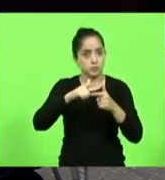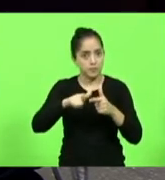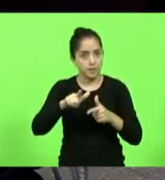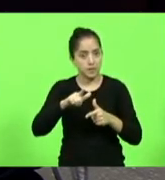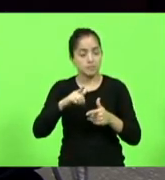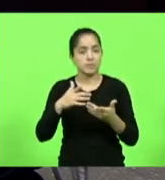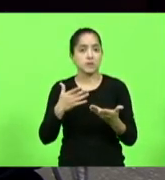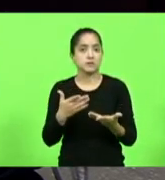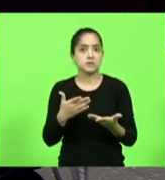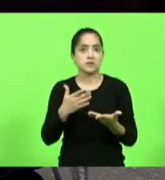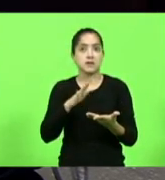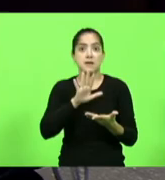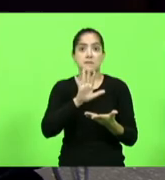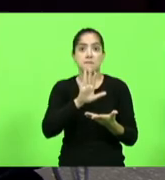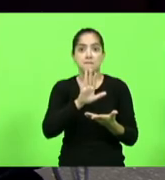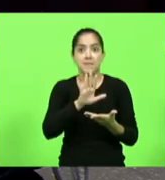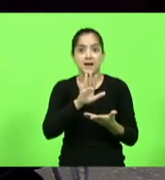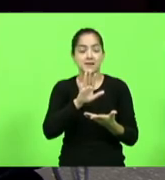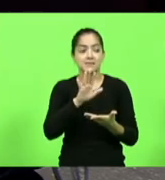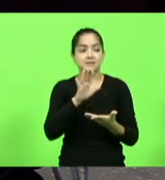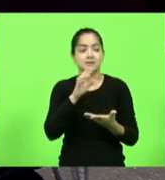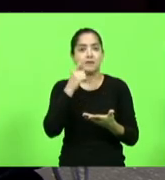Mas nós não vemos os buracos